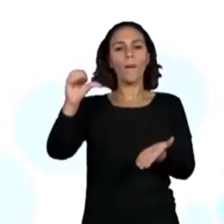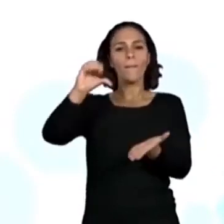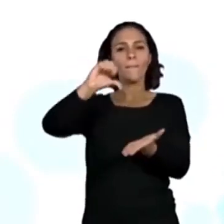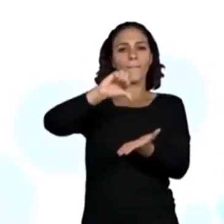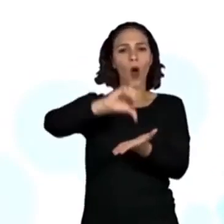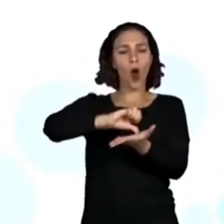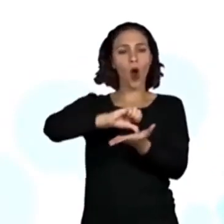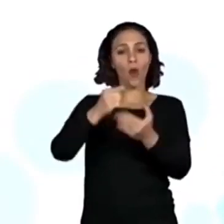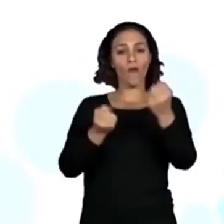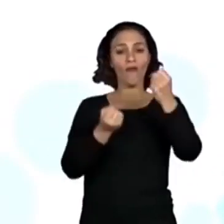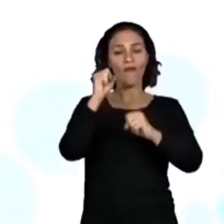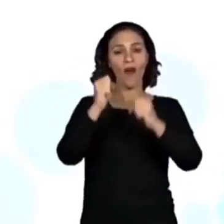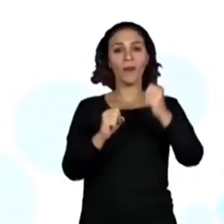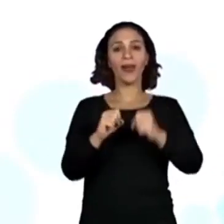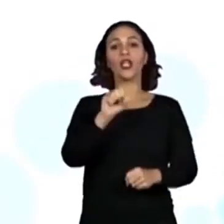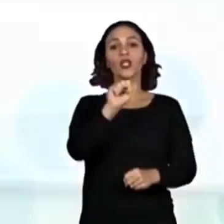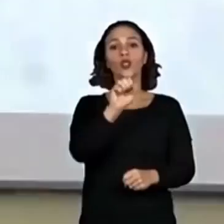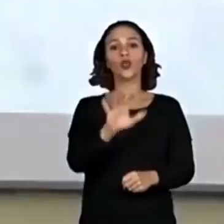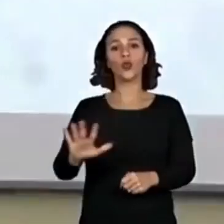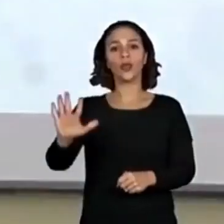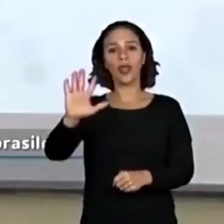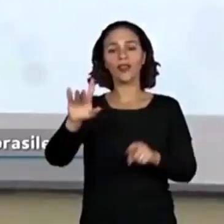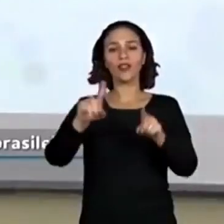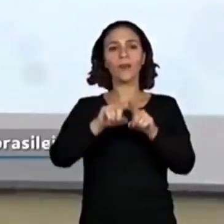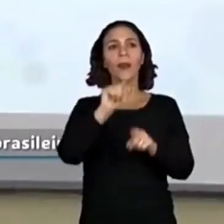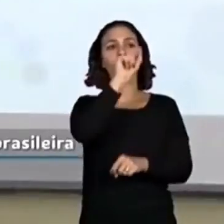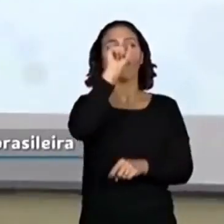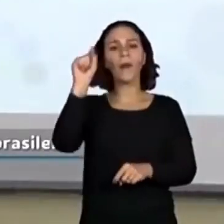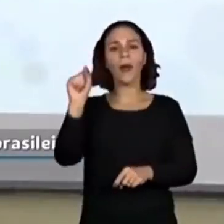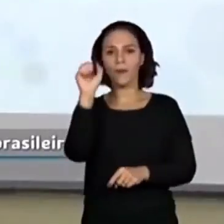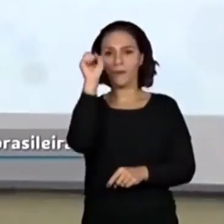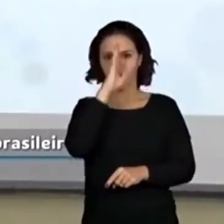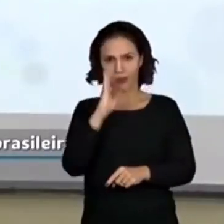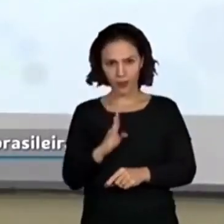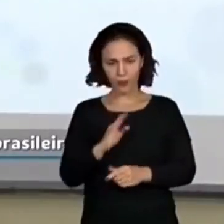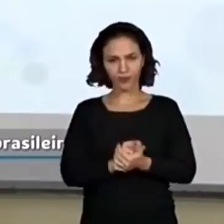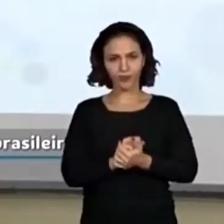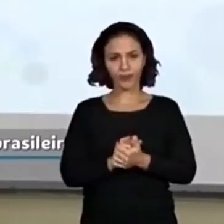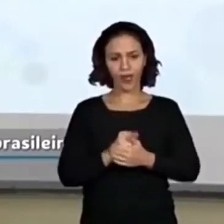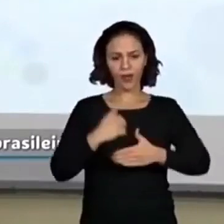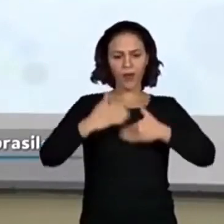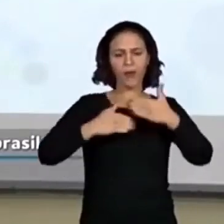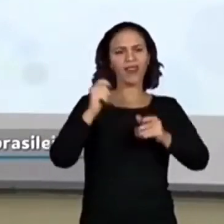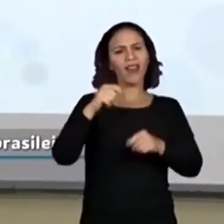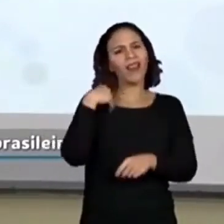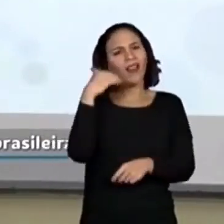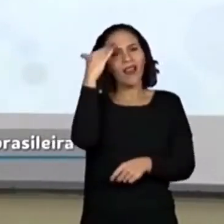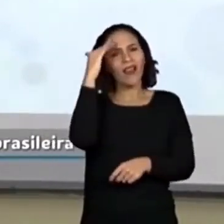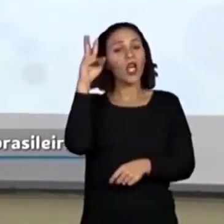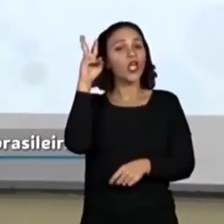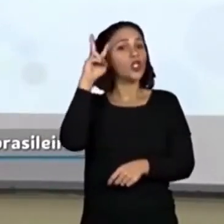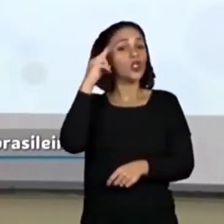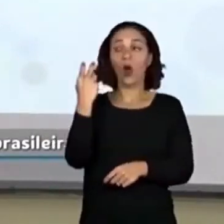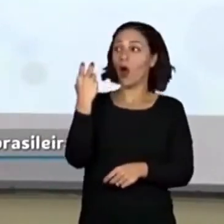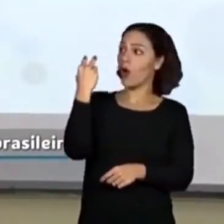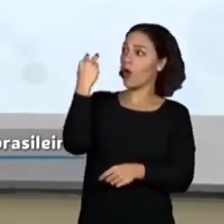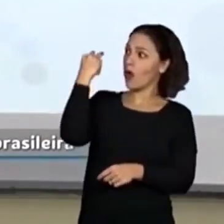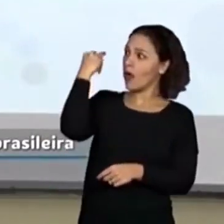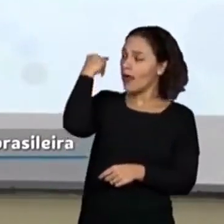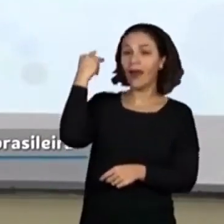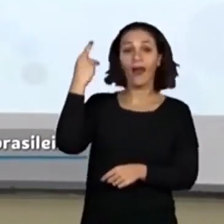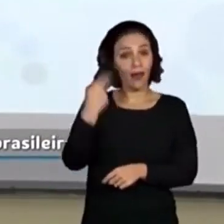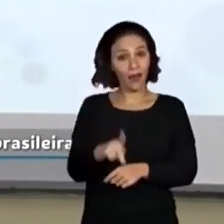Sudeste e em outras regiões do Brasil. Então, nós vamos passar a compreender um pouco da história do Brasil,